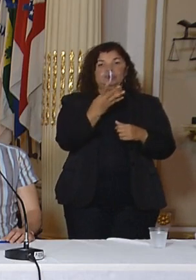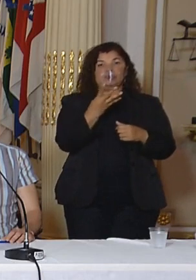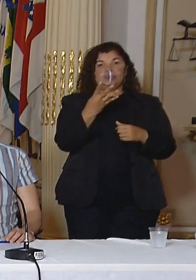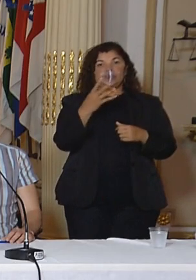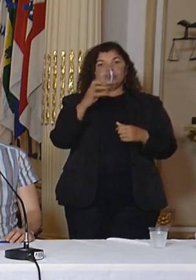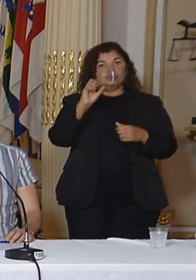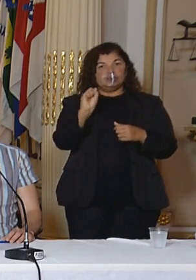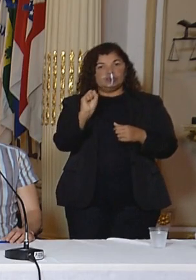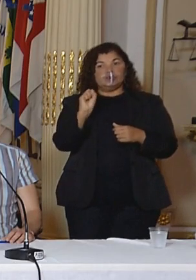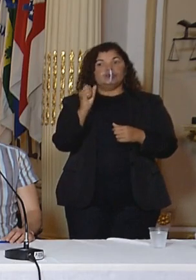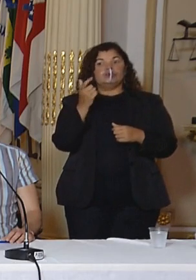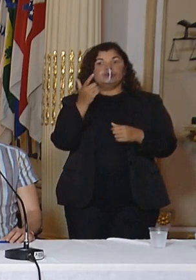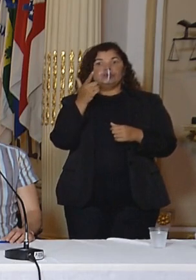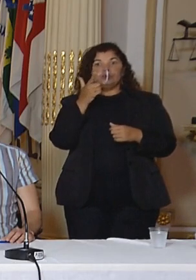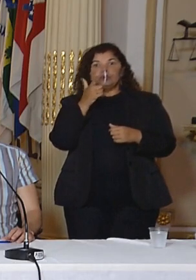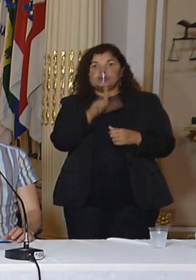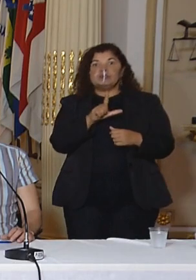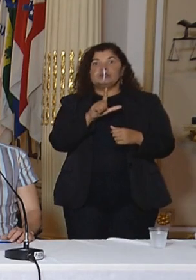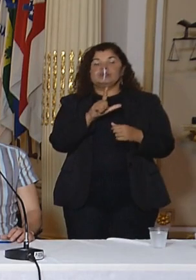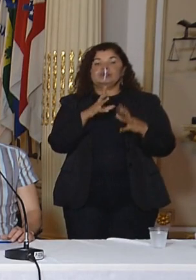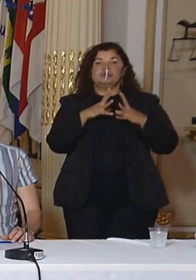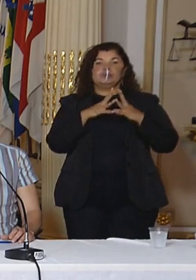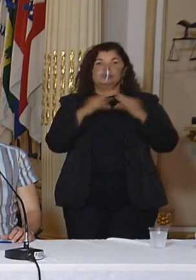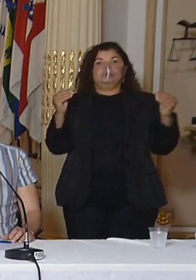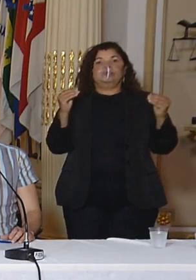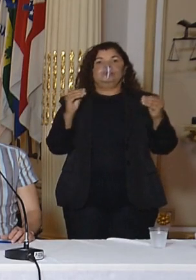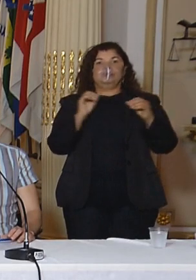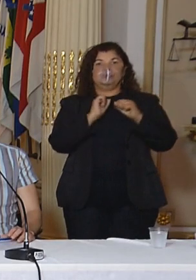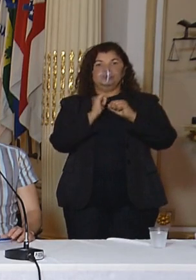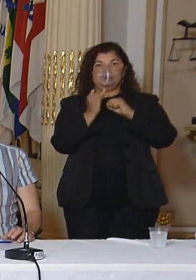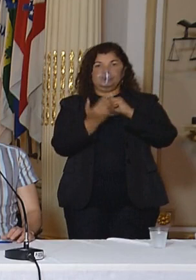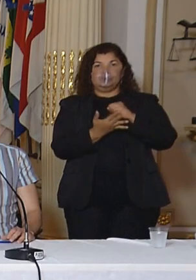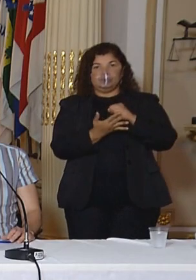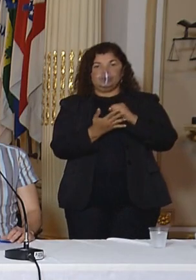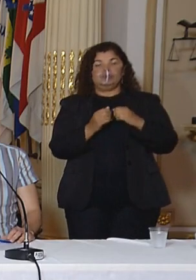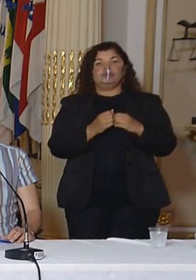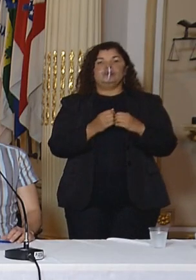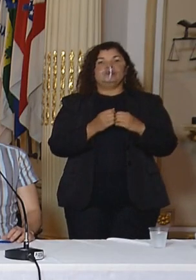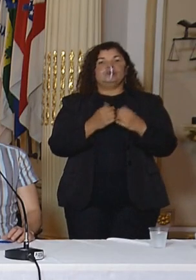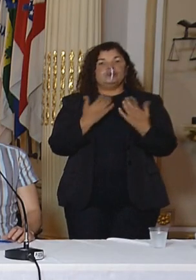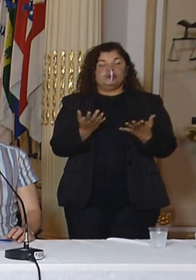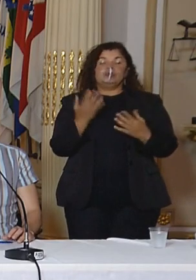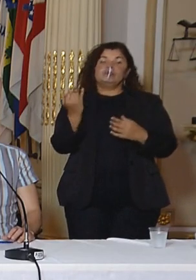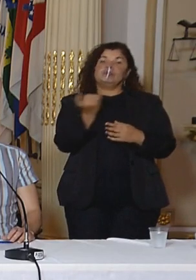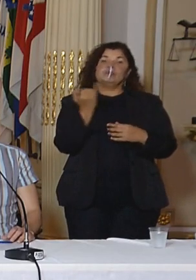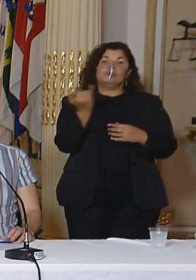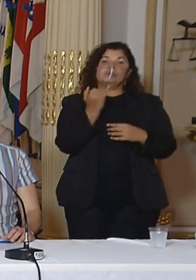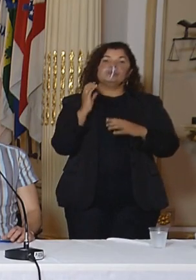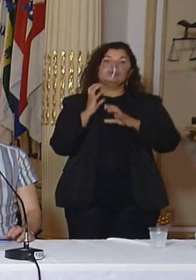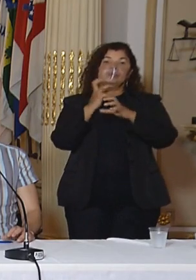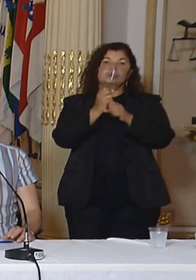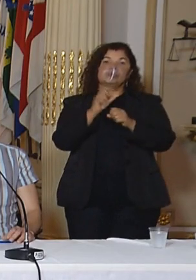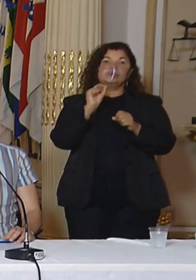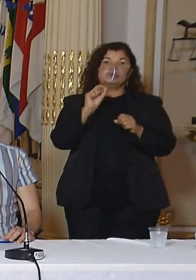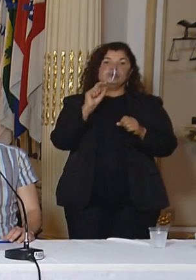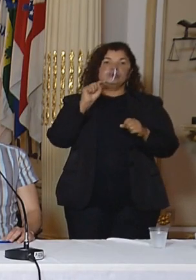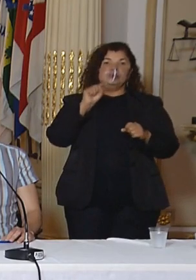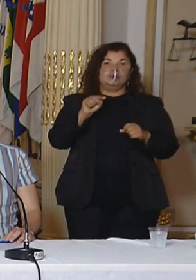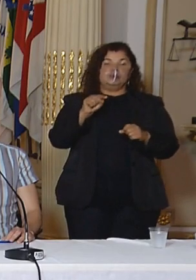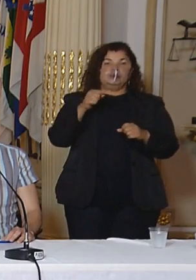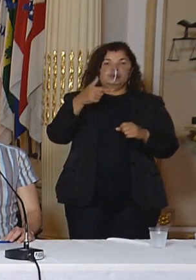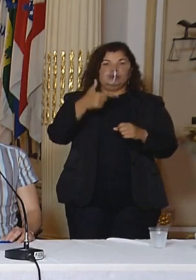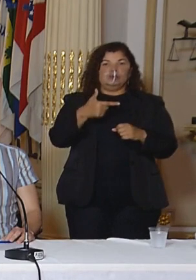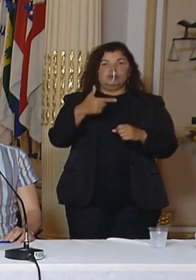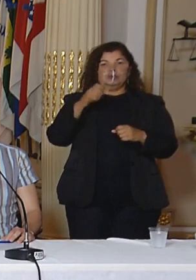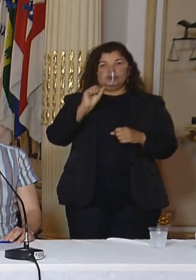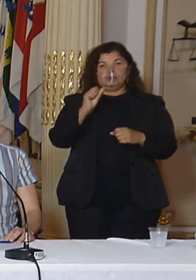consideradas recuperadas da Covid-19 na nossa cidade, e sobretudo um dado muito importante, são